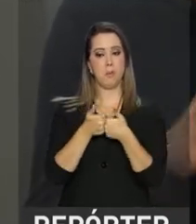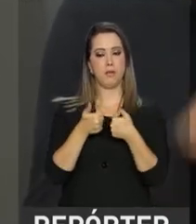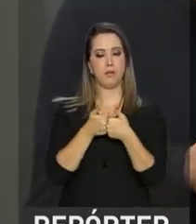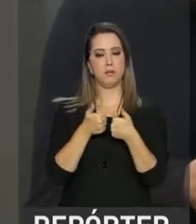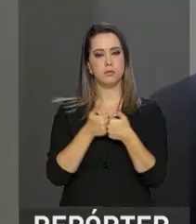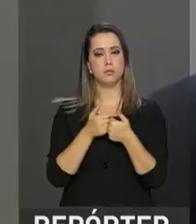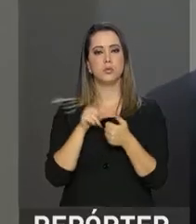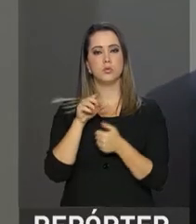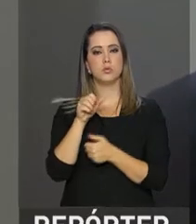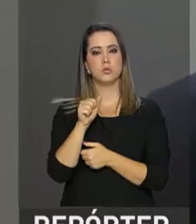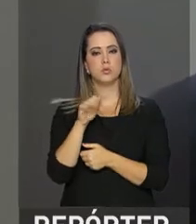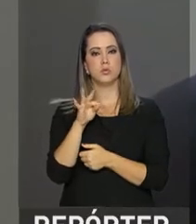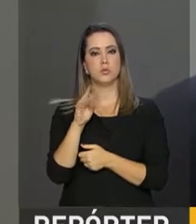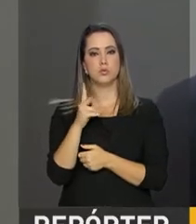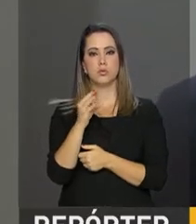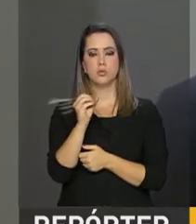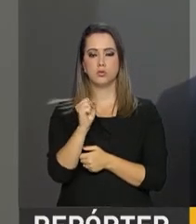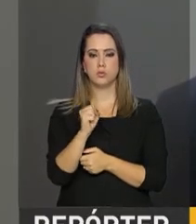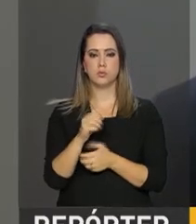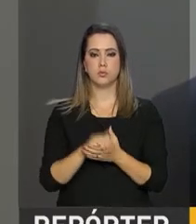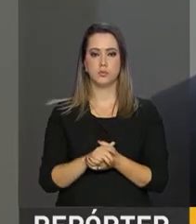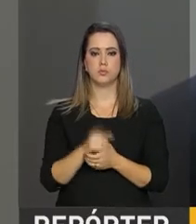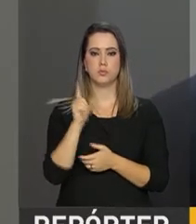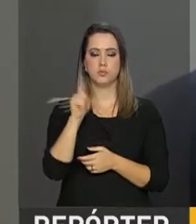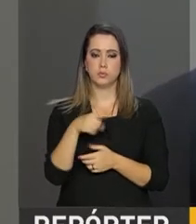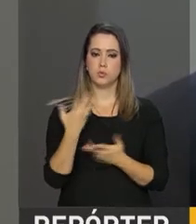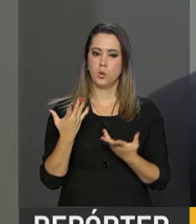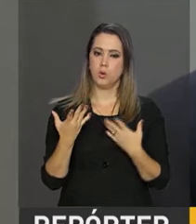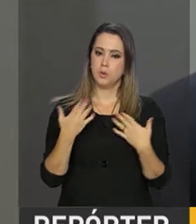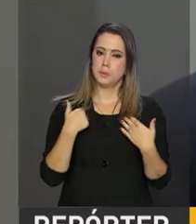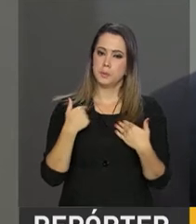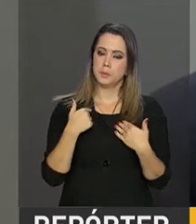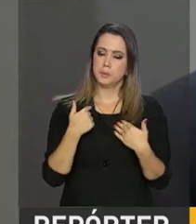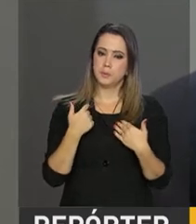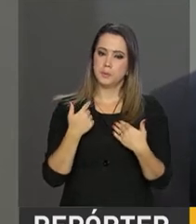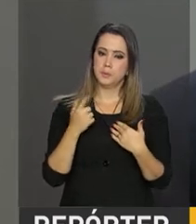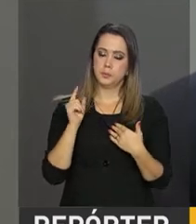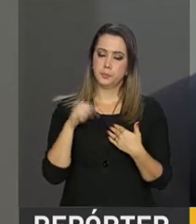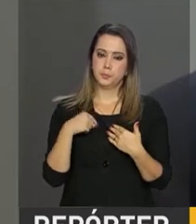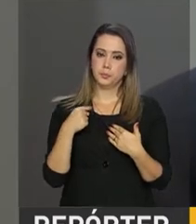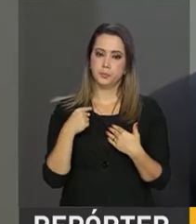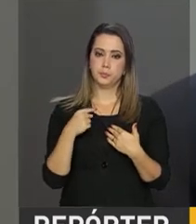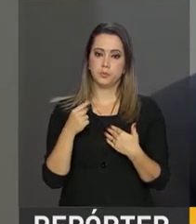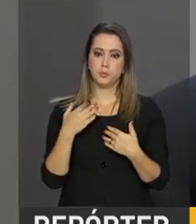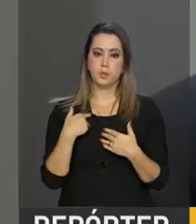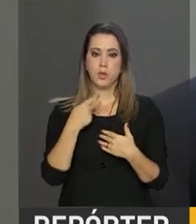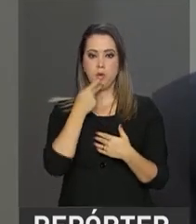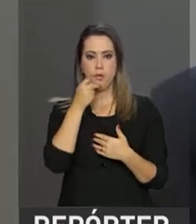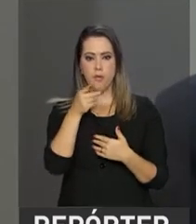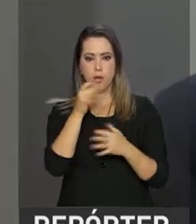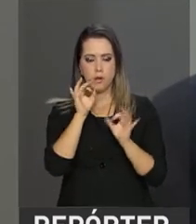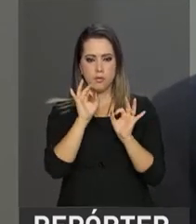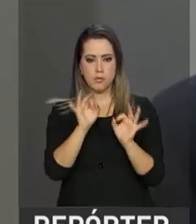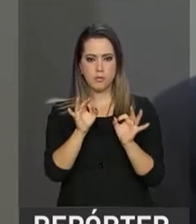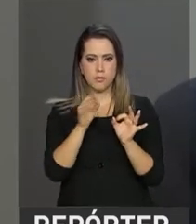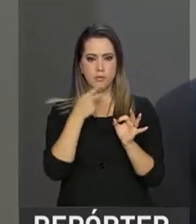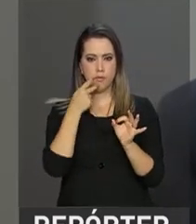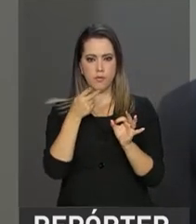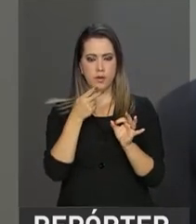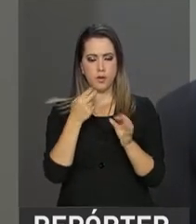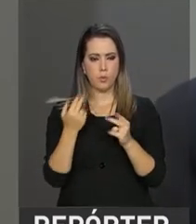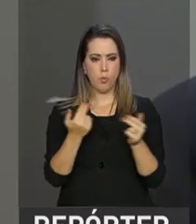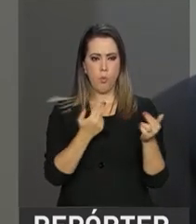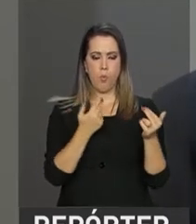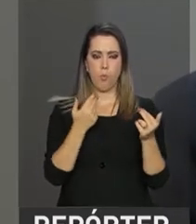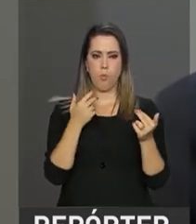obra do mestre é uma situação da qual o ao mesmo tempo que afirmou reafirmou alguns